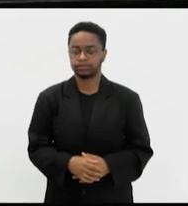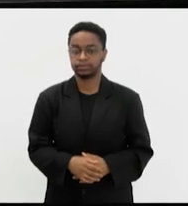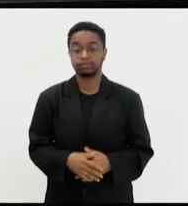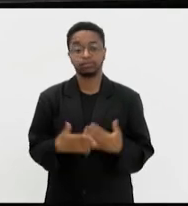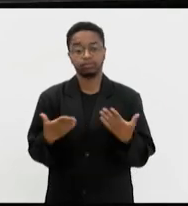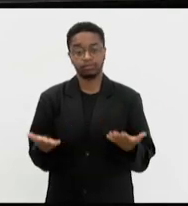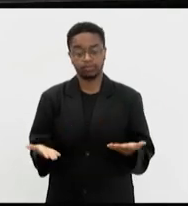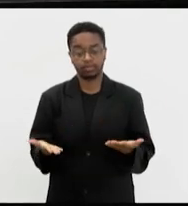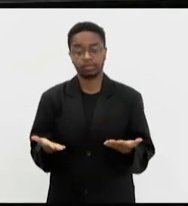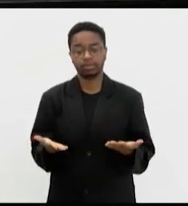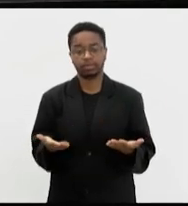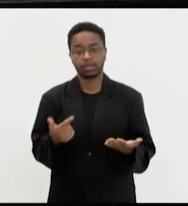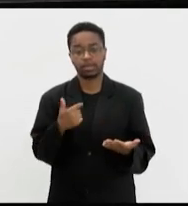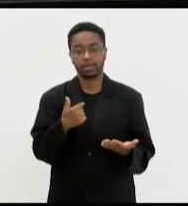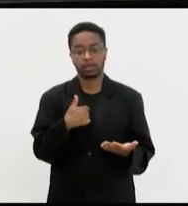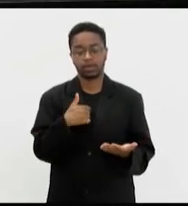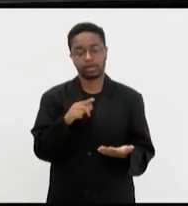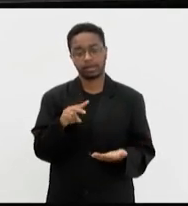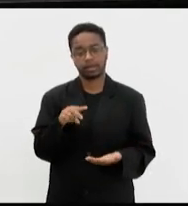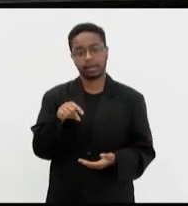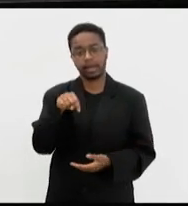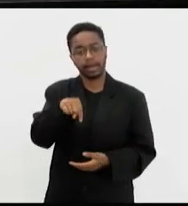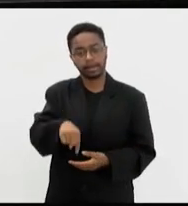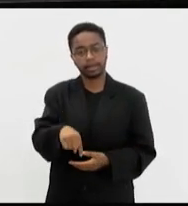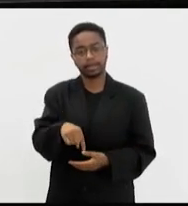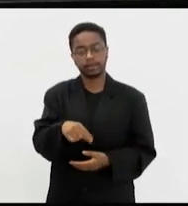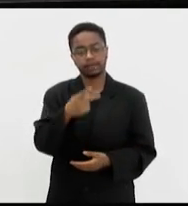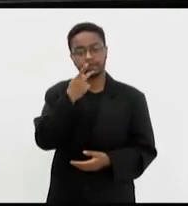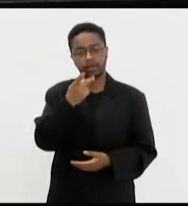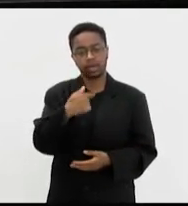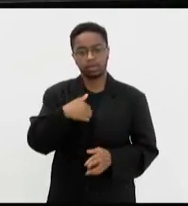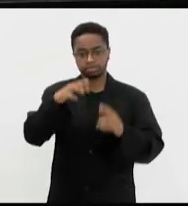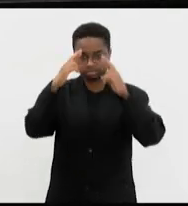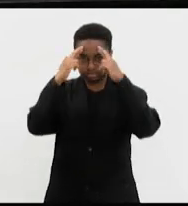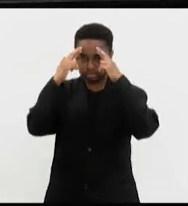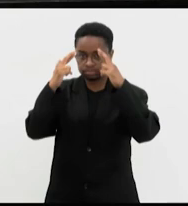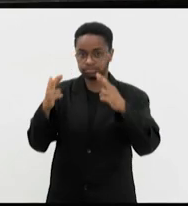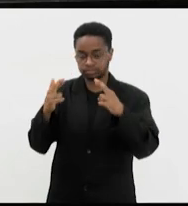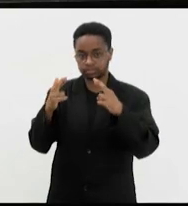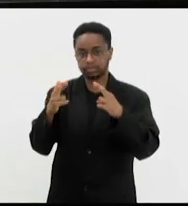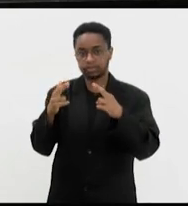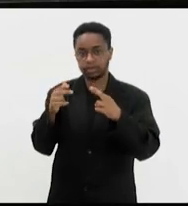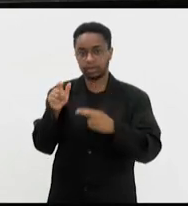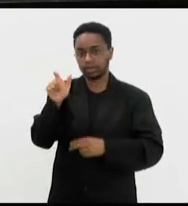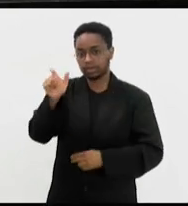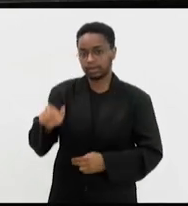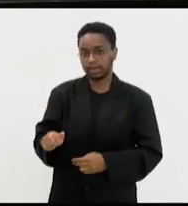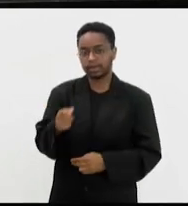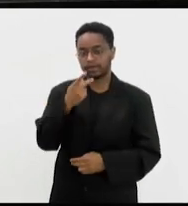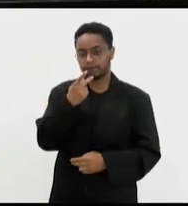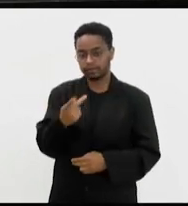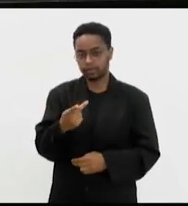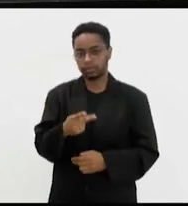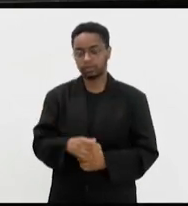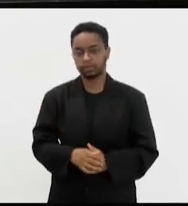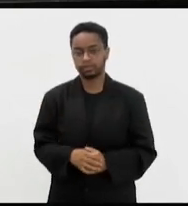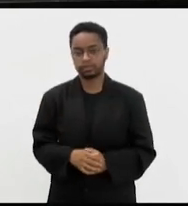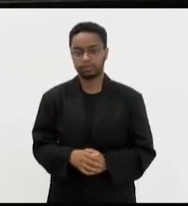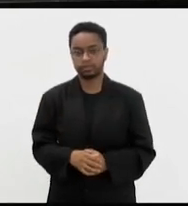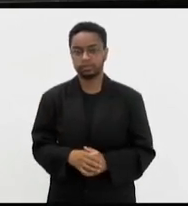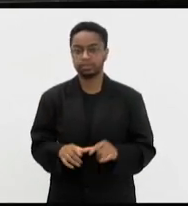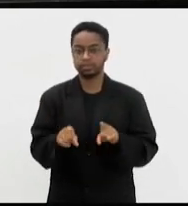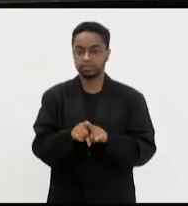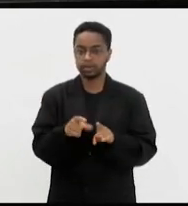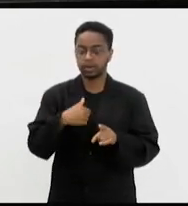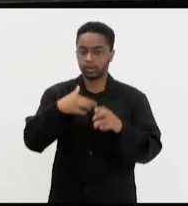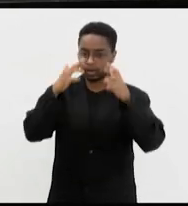fica aqui o meu respeito pelo que disse a dout Renata Mansur o meu